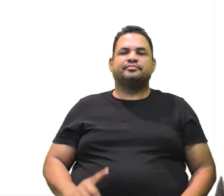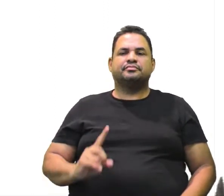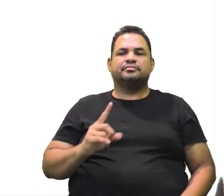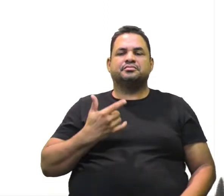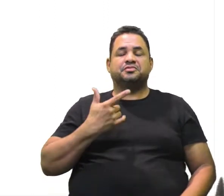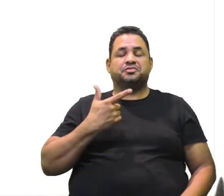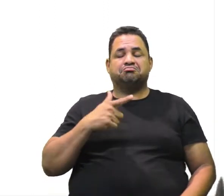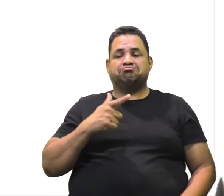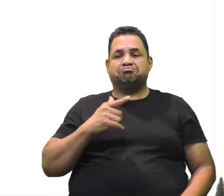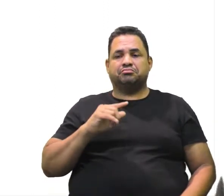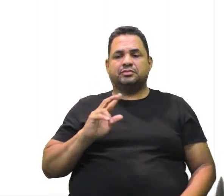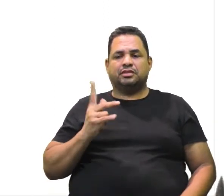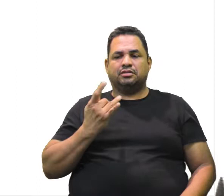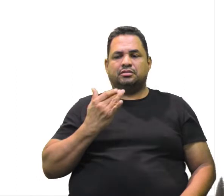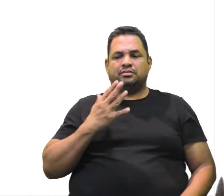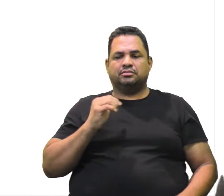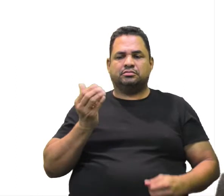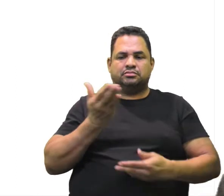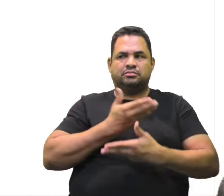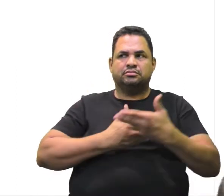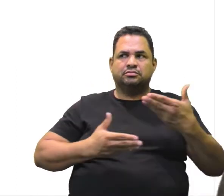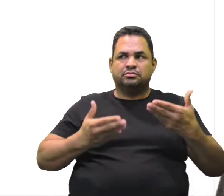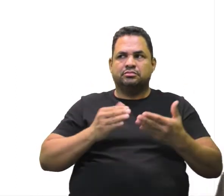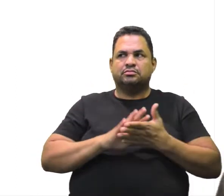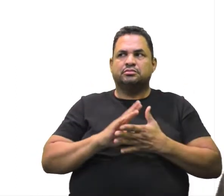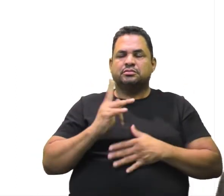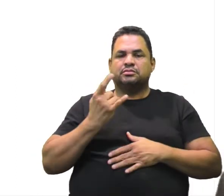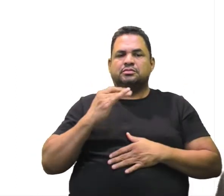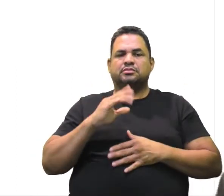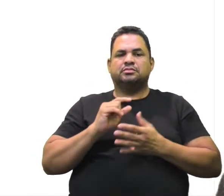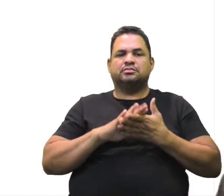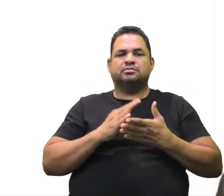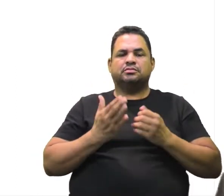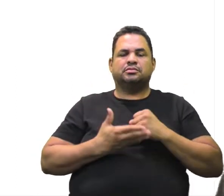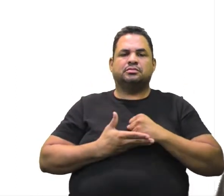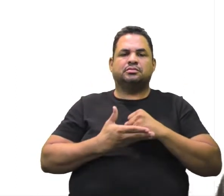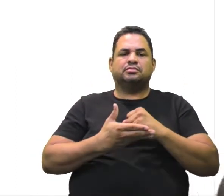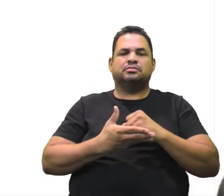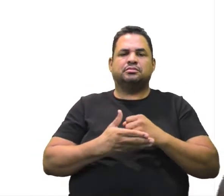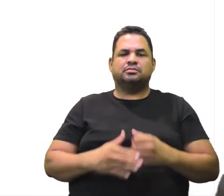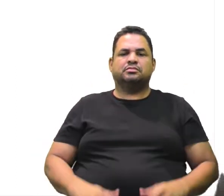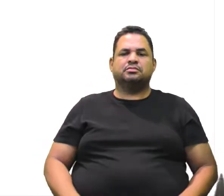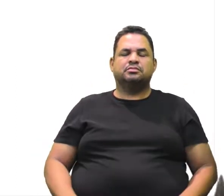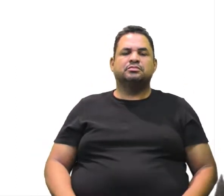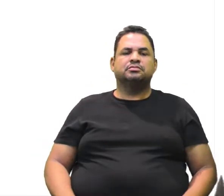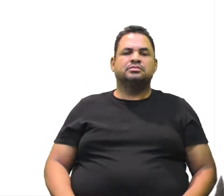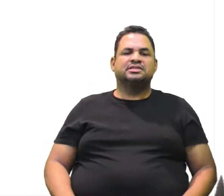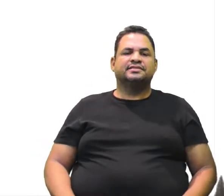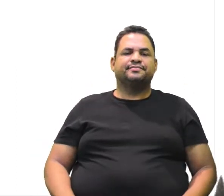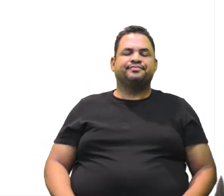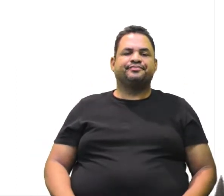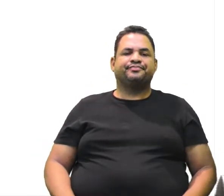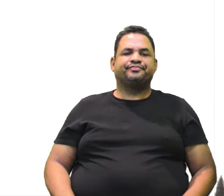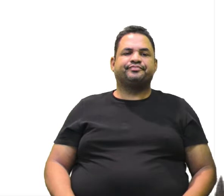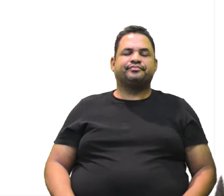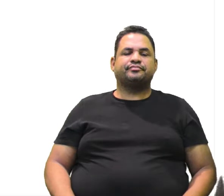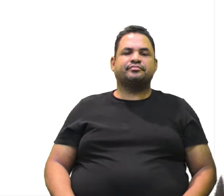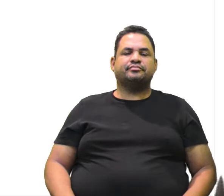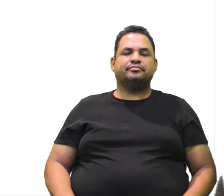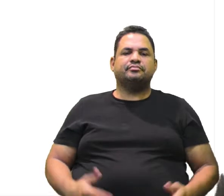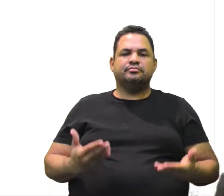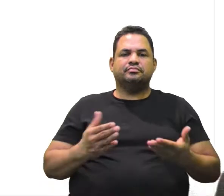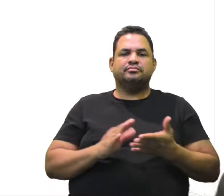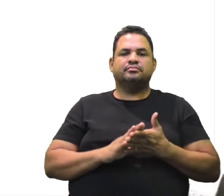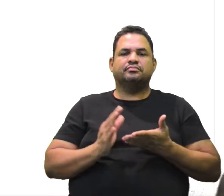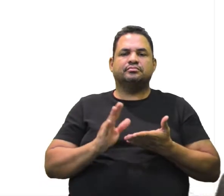sofre hidrólise, ou seja, não interage com o hidróxido, pois resulta na base forte hidróxido de cálcio, conforme eu falei, e dessa